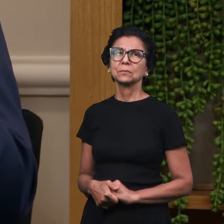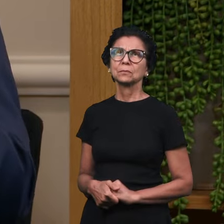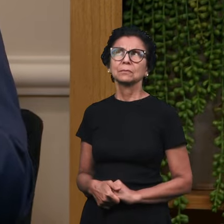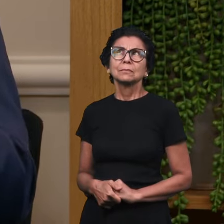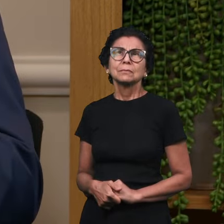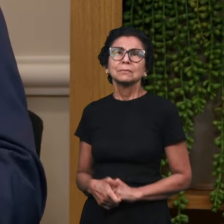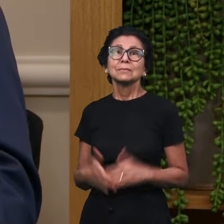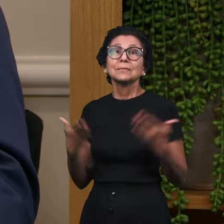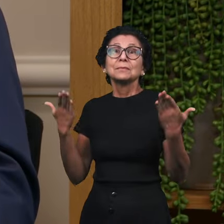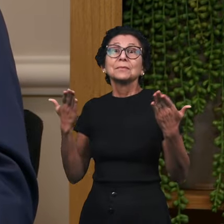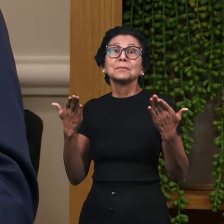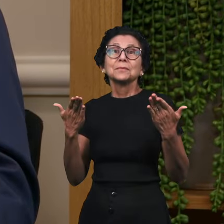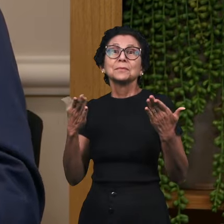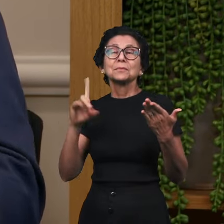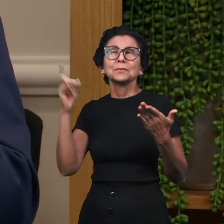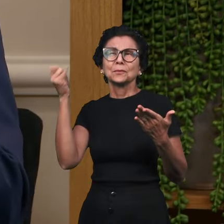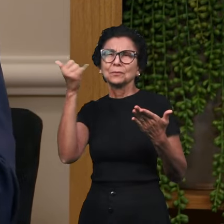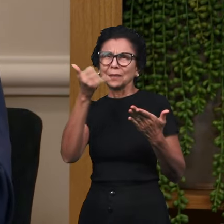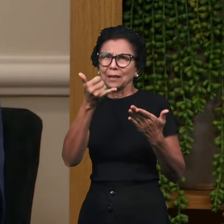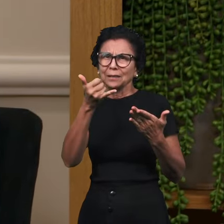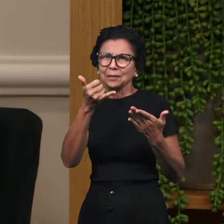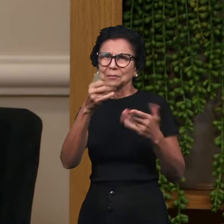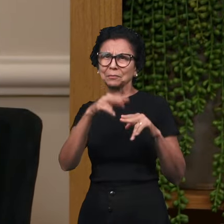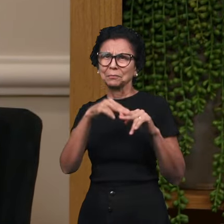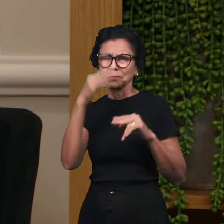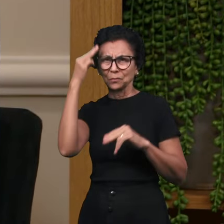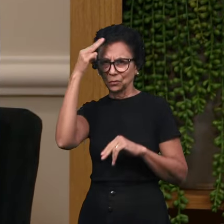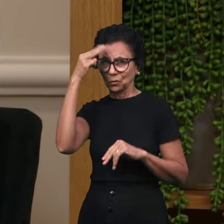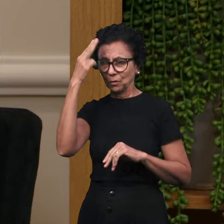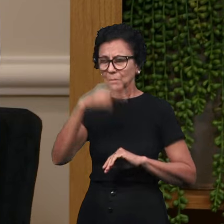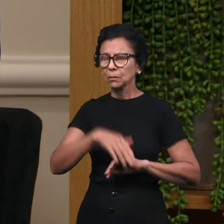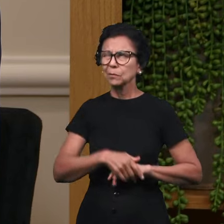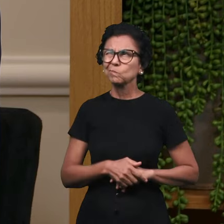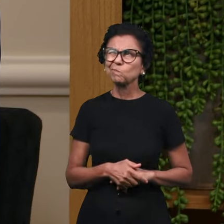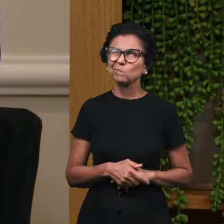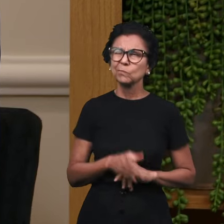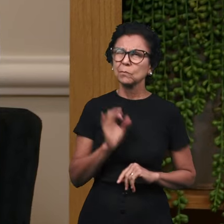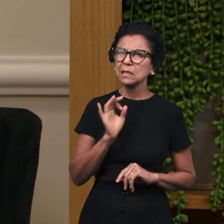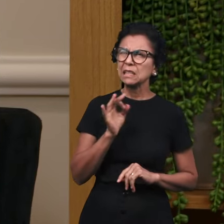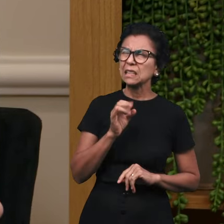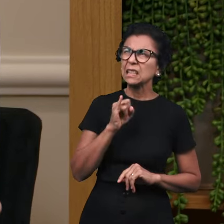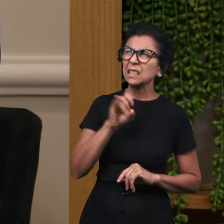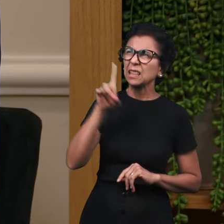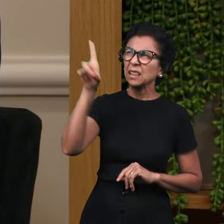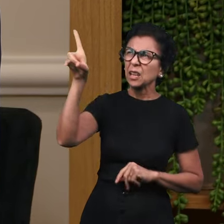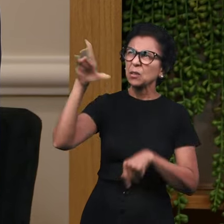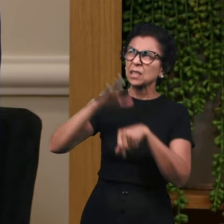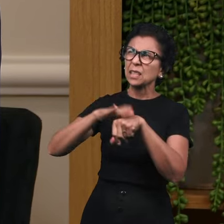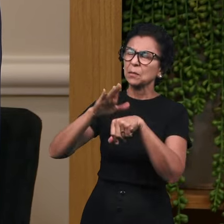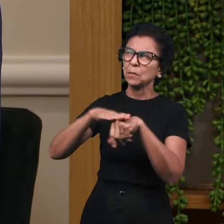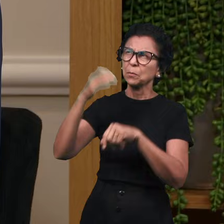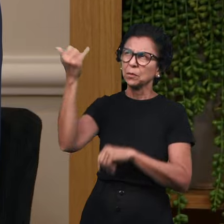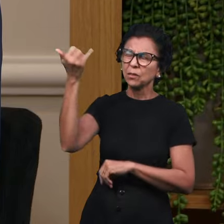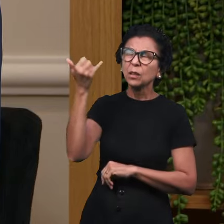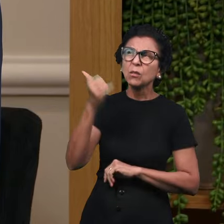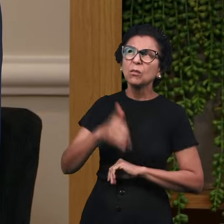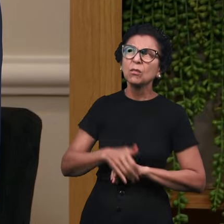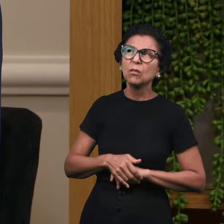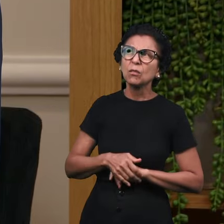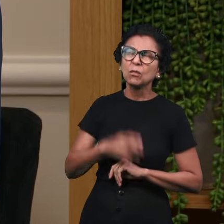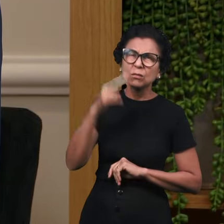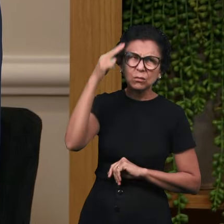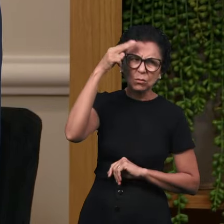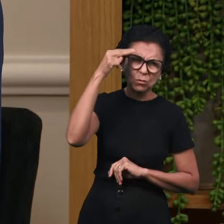será que Deus hoje fala através dos sonhos? E como ter a certeza que aquele sonho é uma mensagem divina?